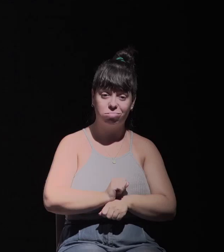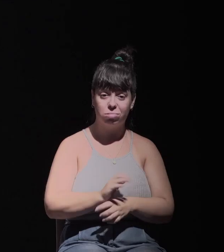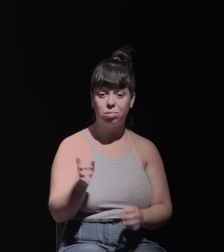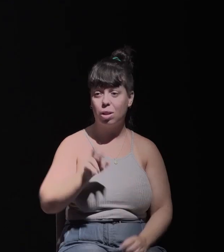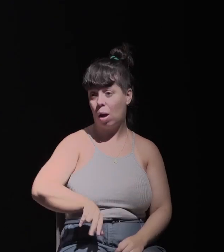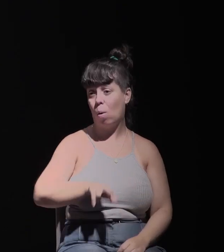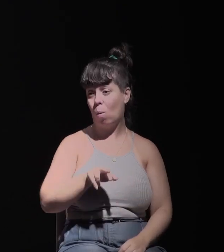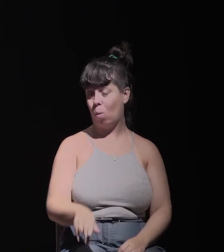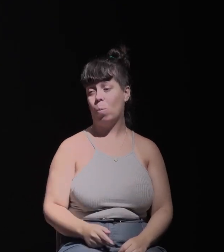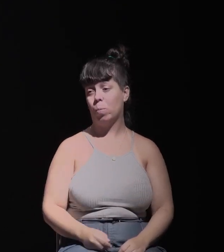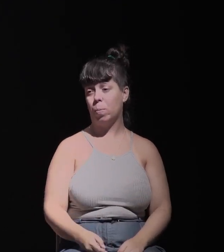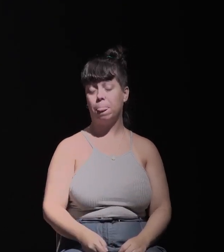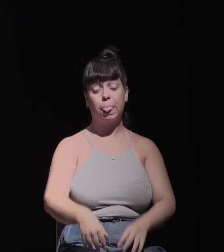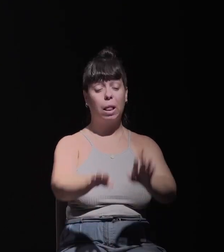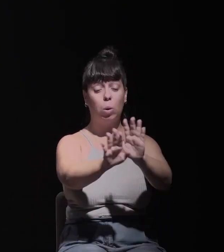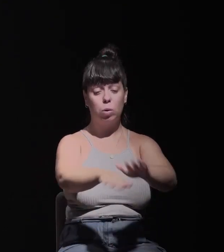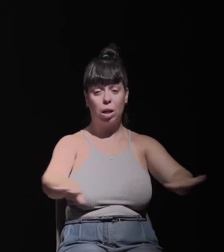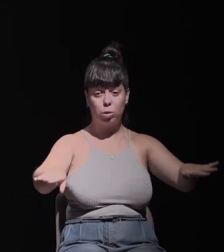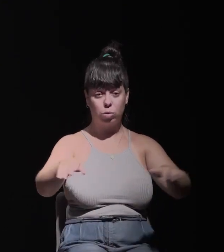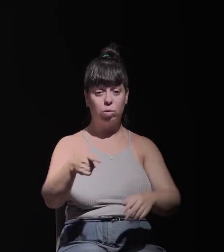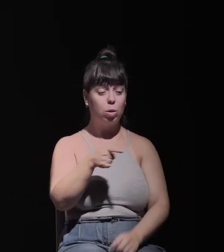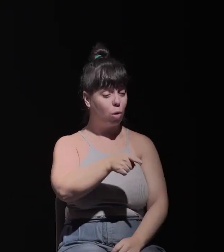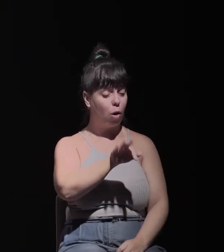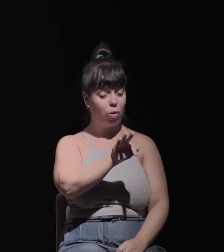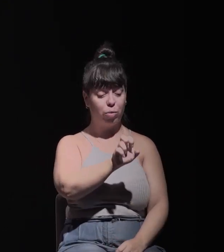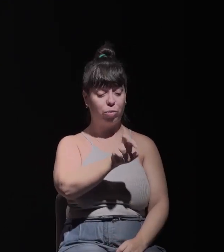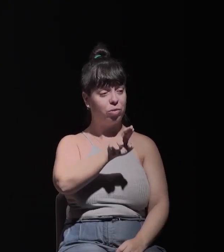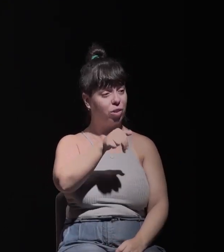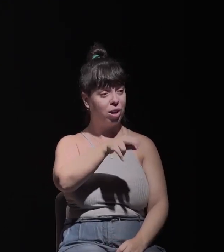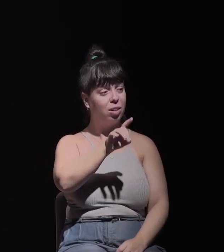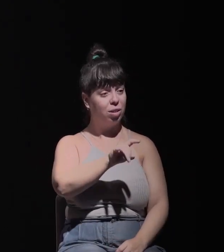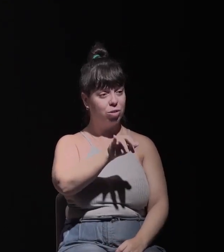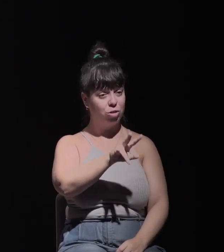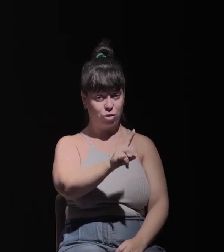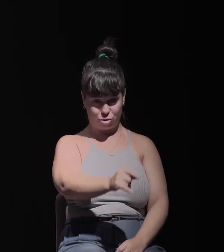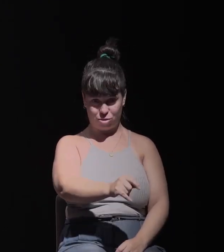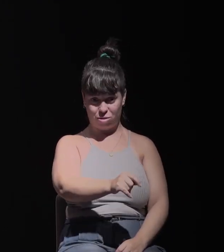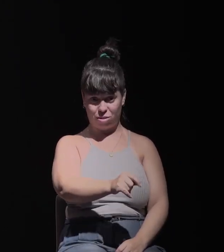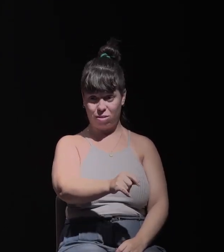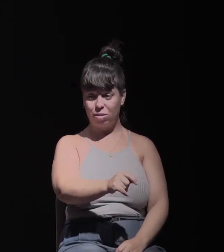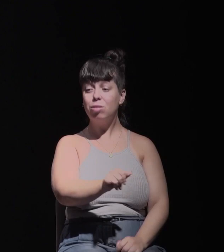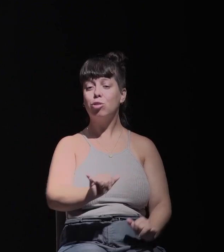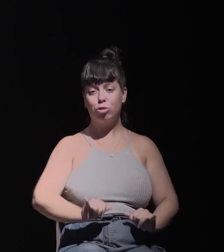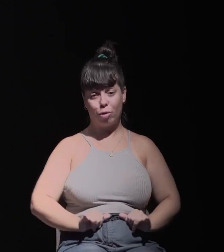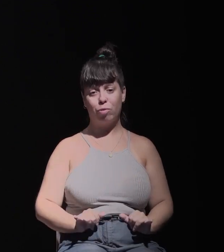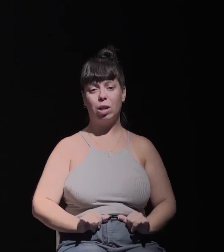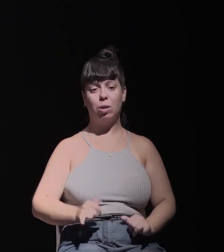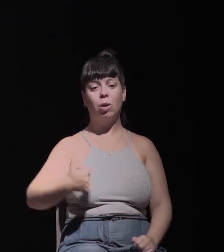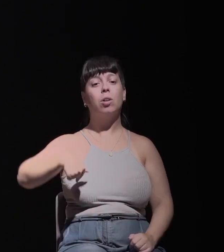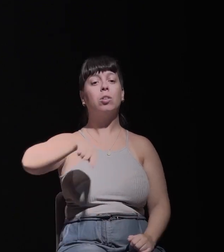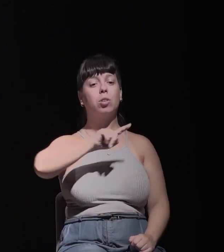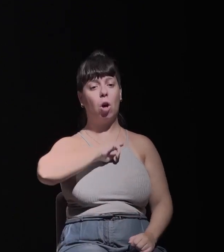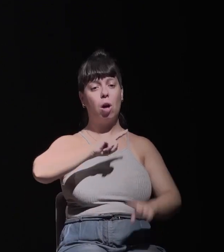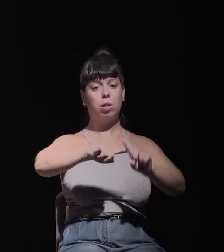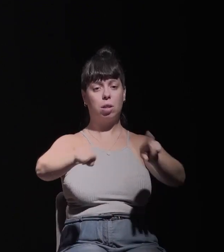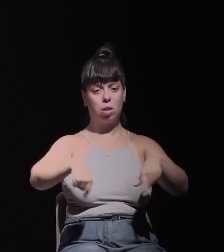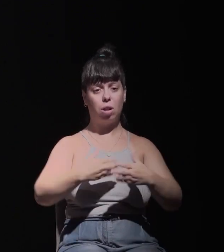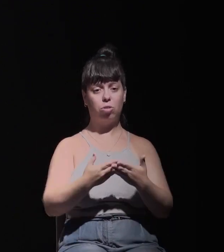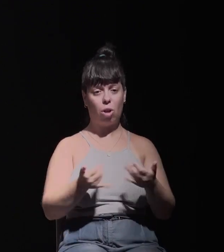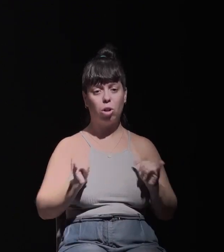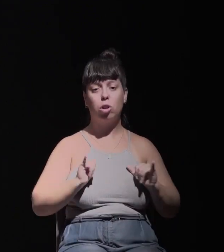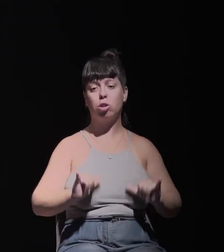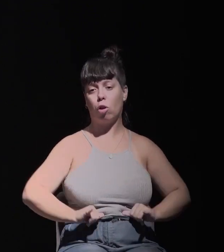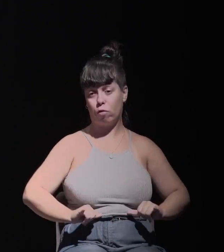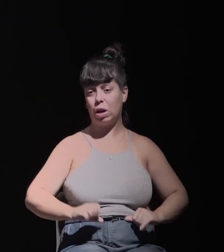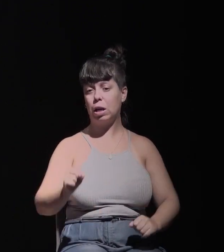Nossos alunos estão, como Fernandinha, sofrendo alguma coisa. Nós, em sala de aula, estamos sofrendo alguma coisa.